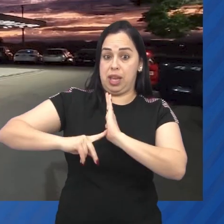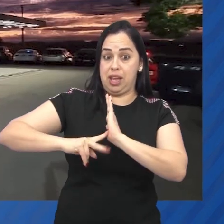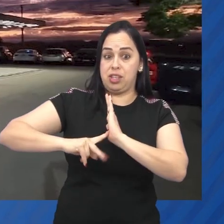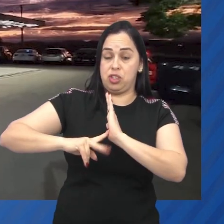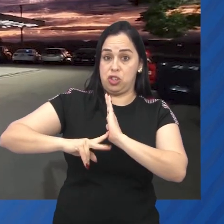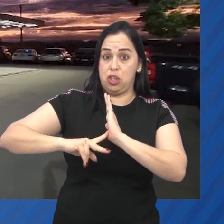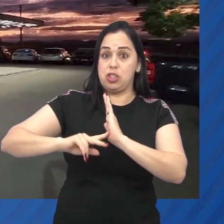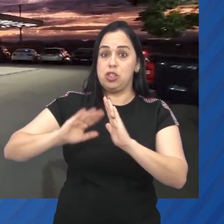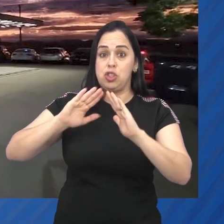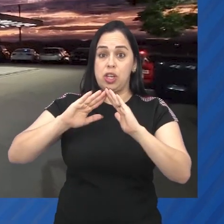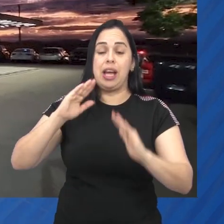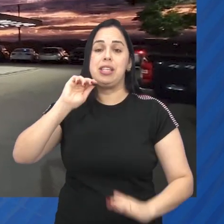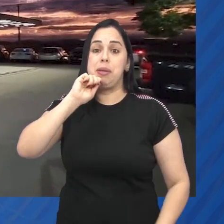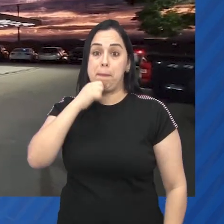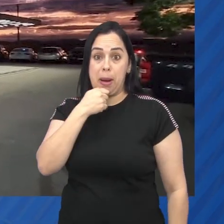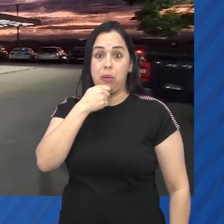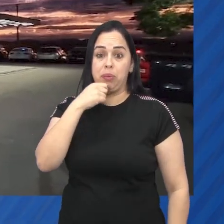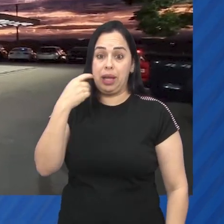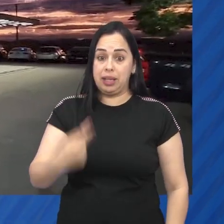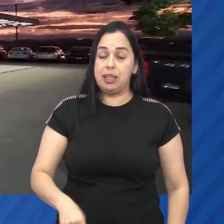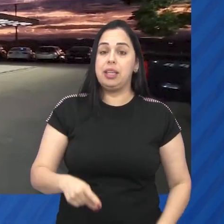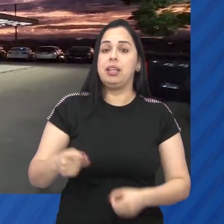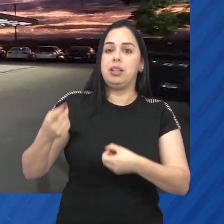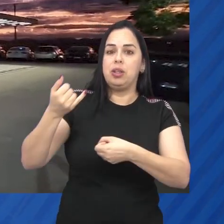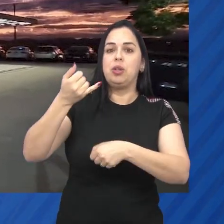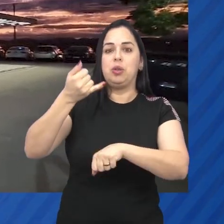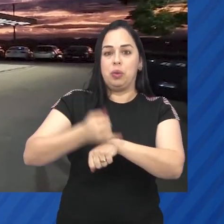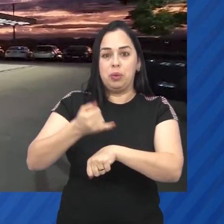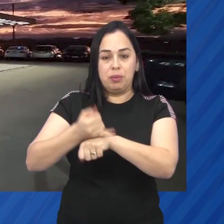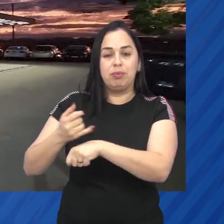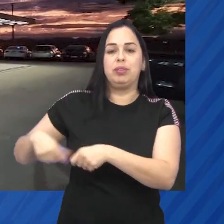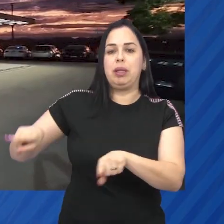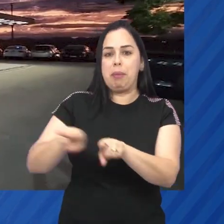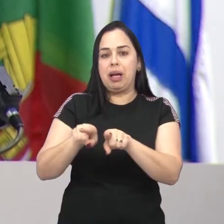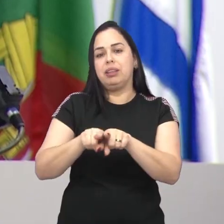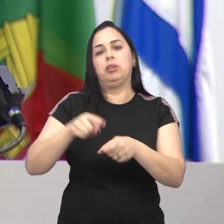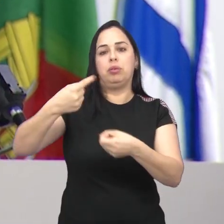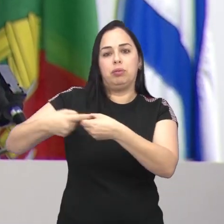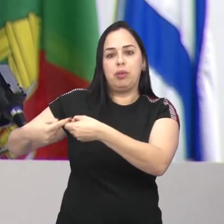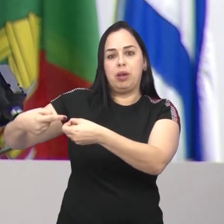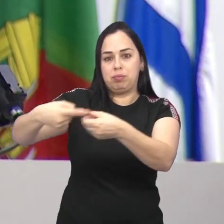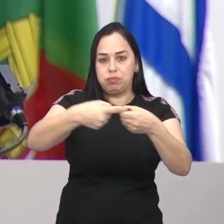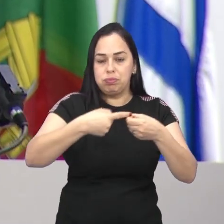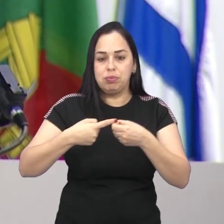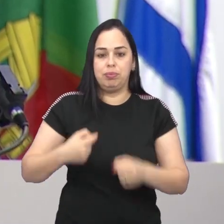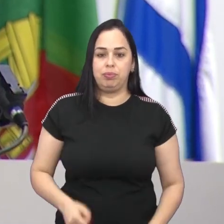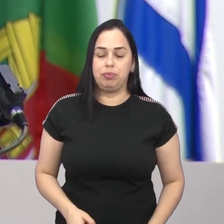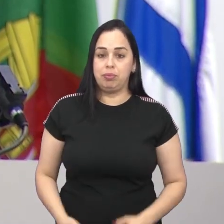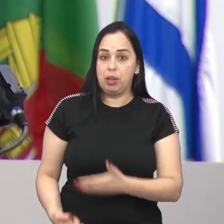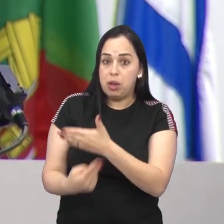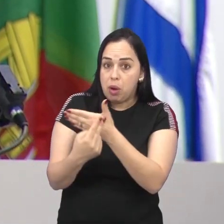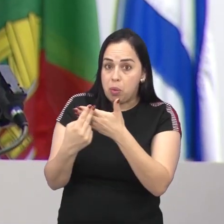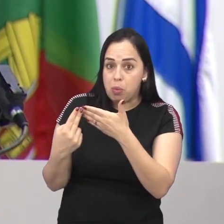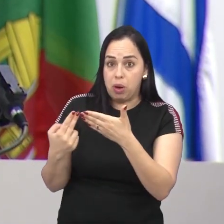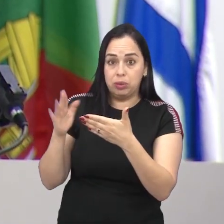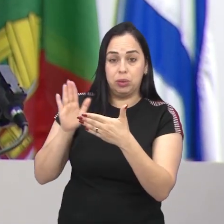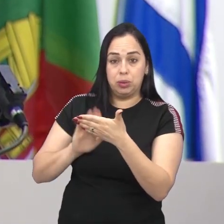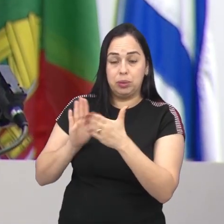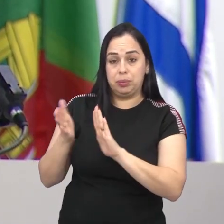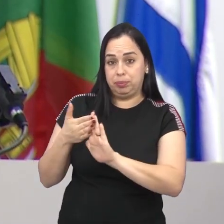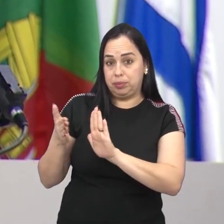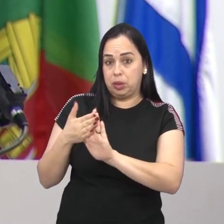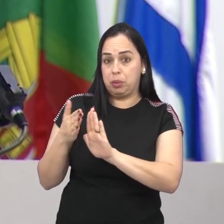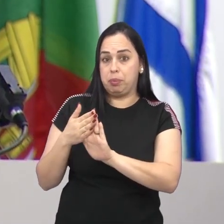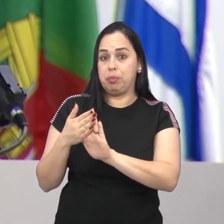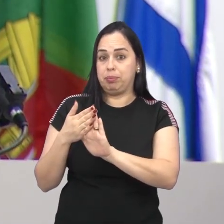da Indústria de Panificação da região metropolitana do Vale do Paraíba. Coautor do projeto que deu o título de